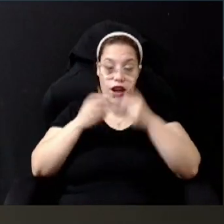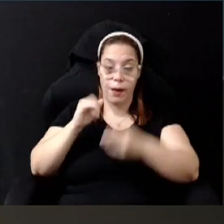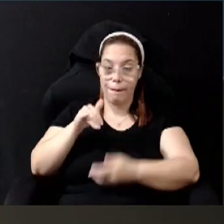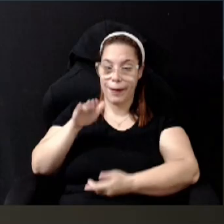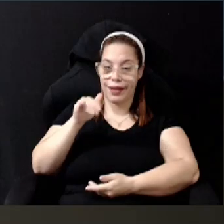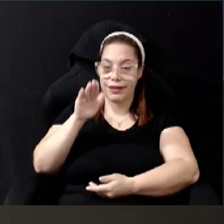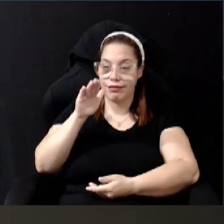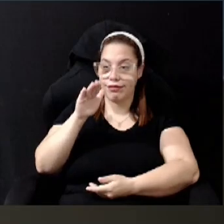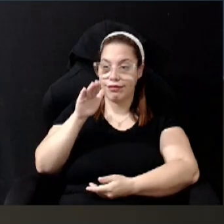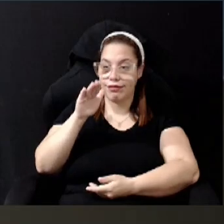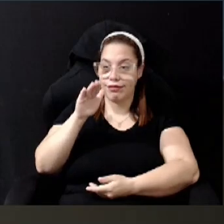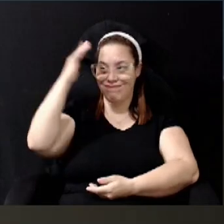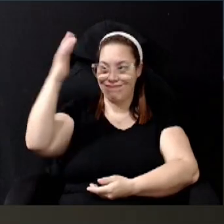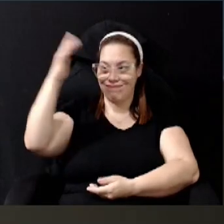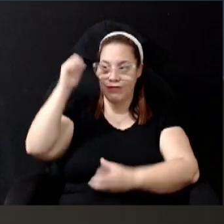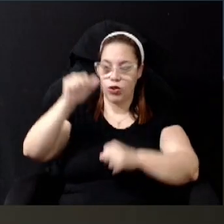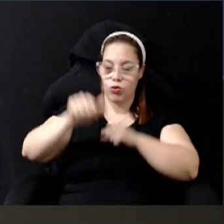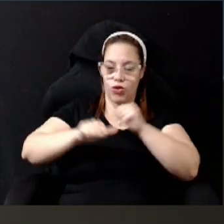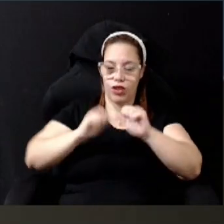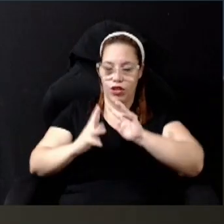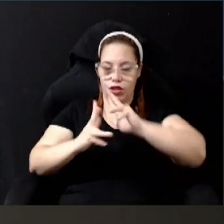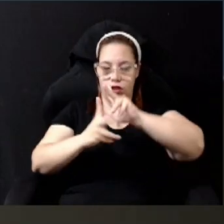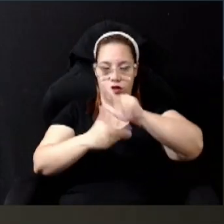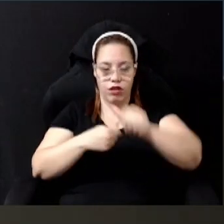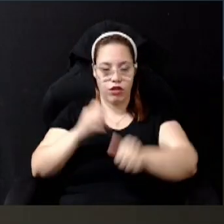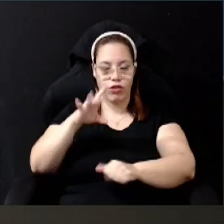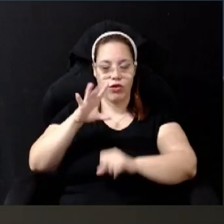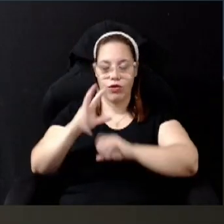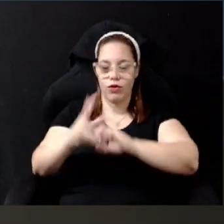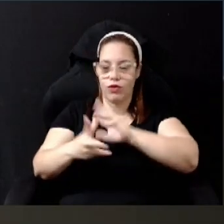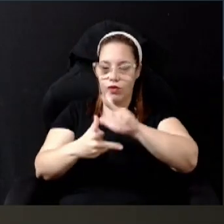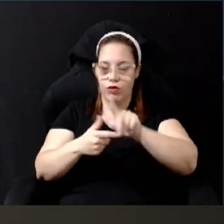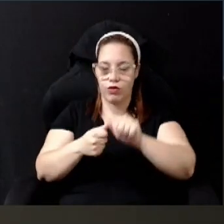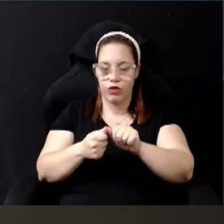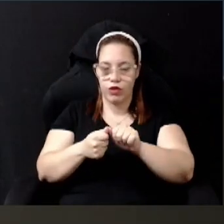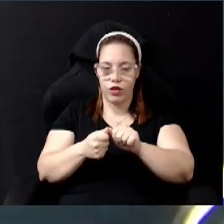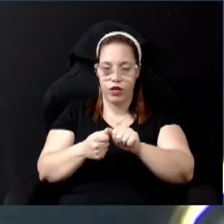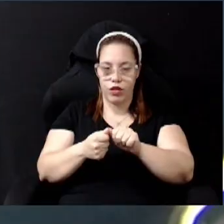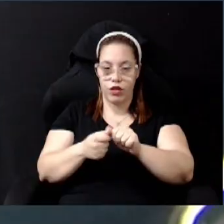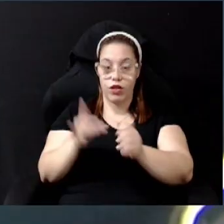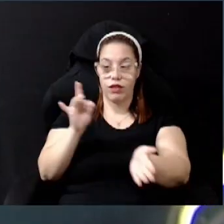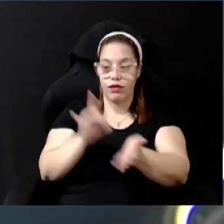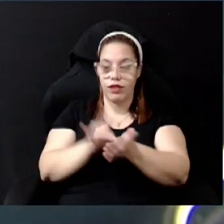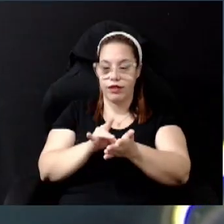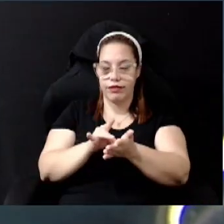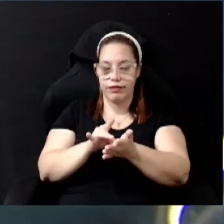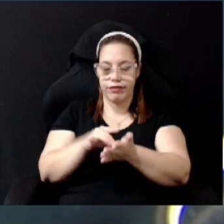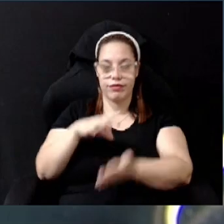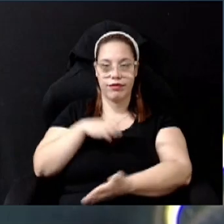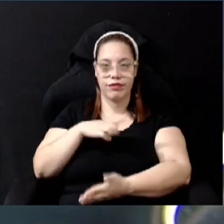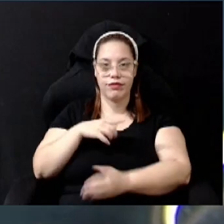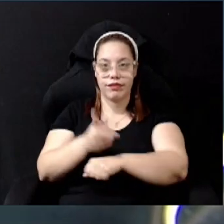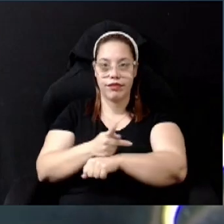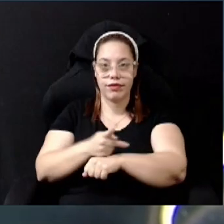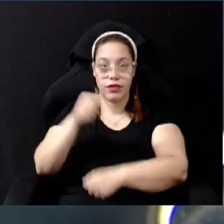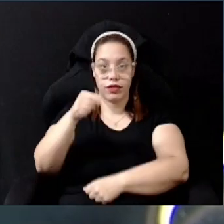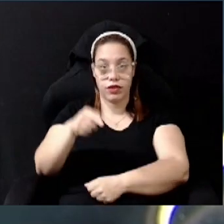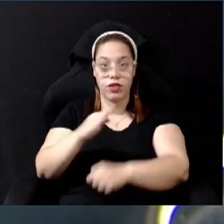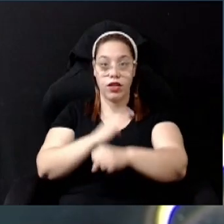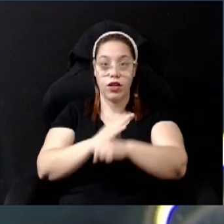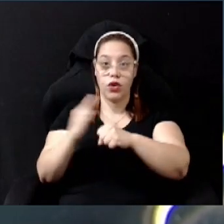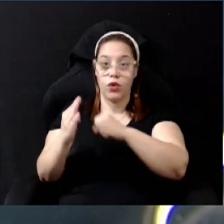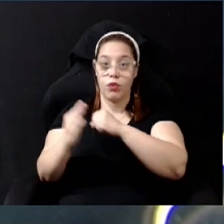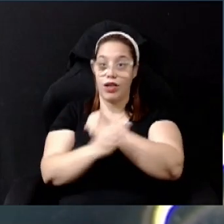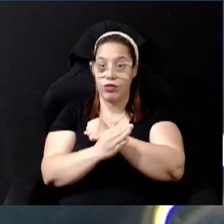da gente mudar o mundo, mas a gente só consegue mudar o mundo se a gente mudar a nossa realidade. Então é o que eu tenho buscado fazer aqui no nosso bairro. Então a gente